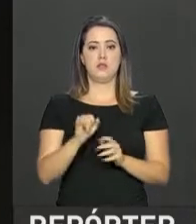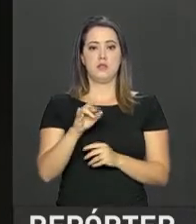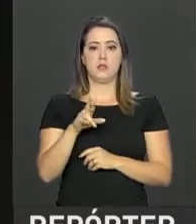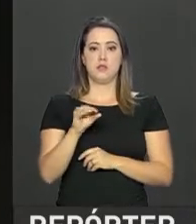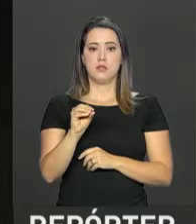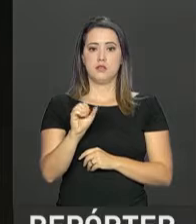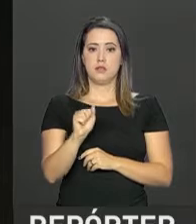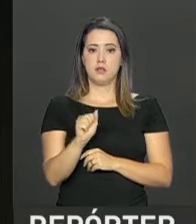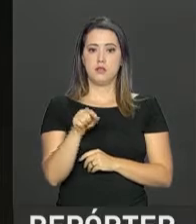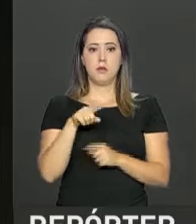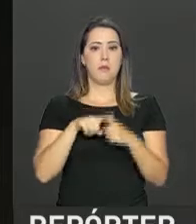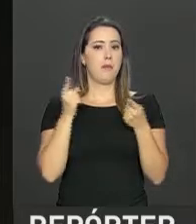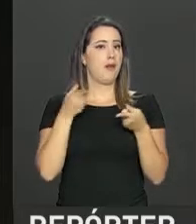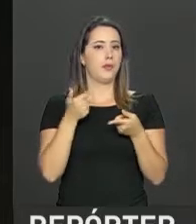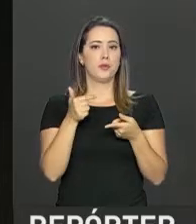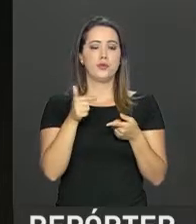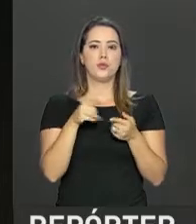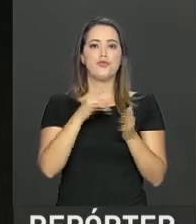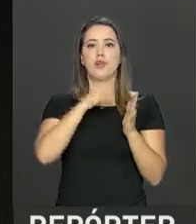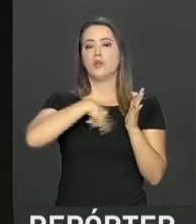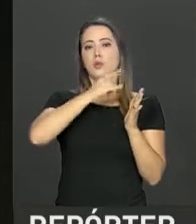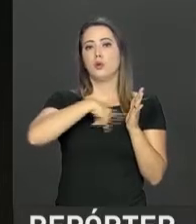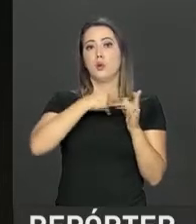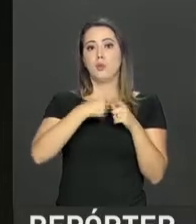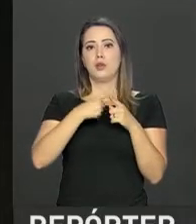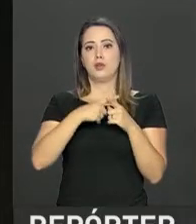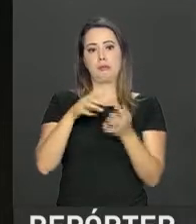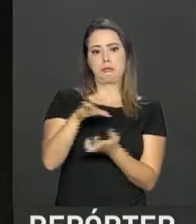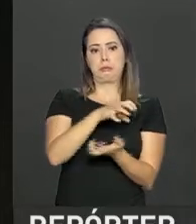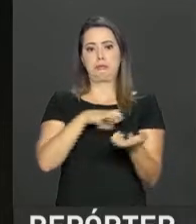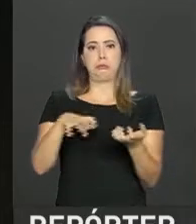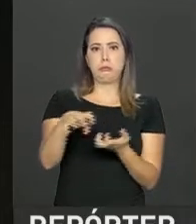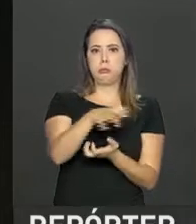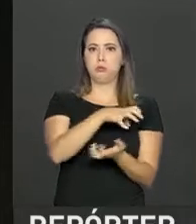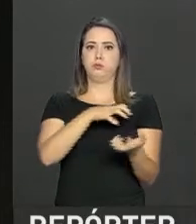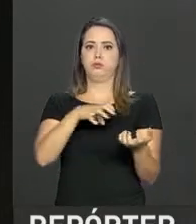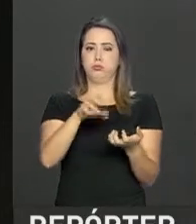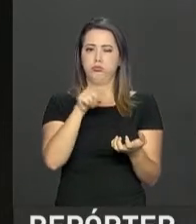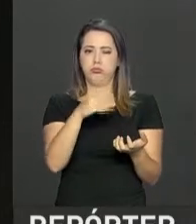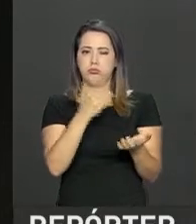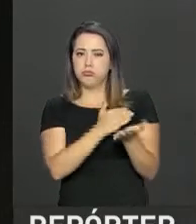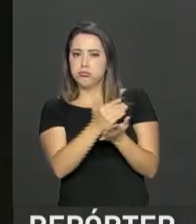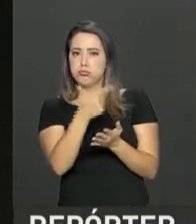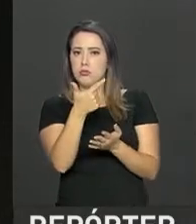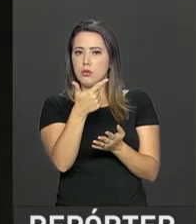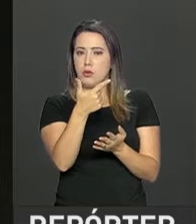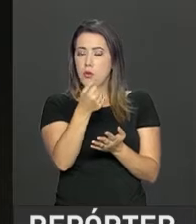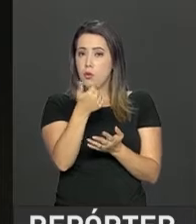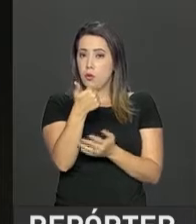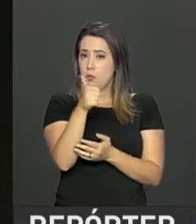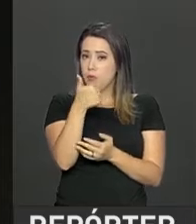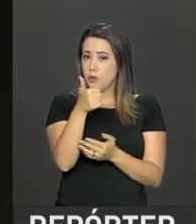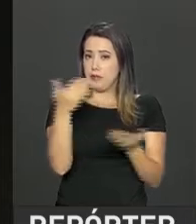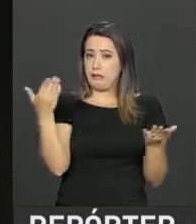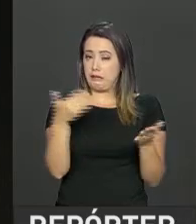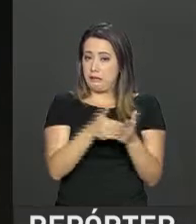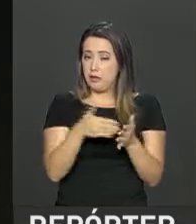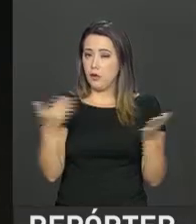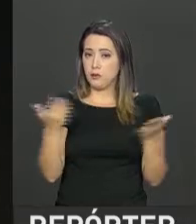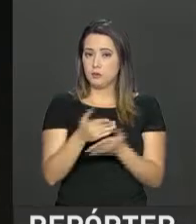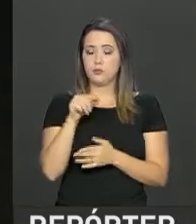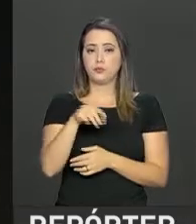foram registrados. Por conta da guerra na Síria, que começou em 2011 e se prolonga até os dias